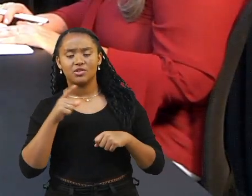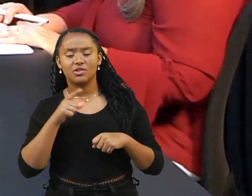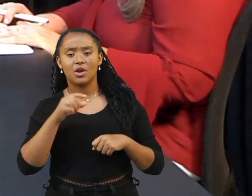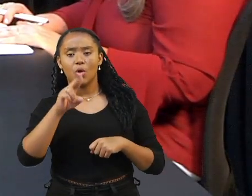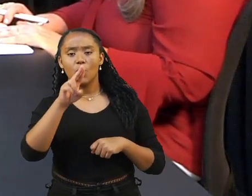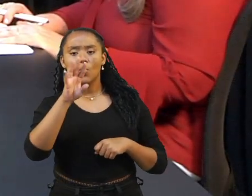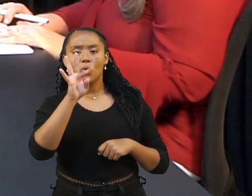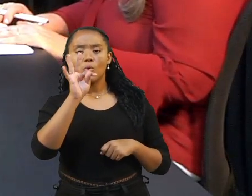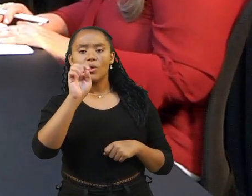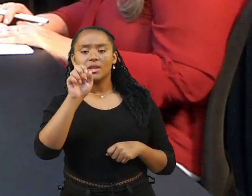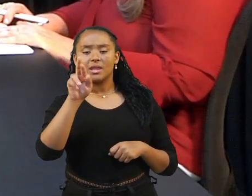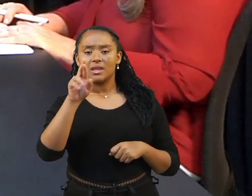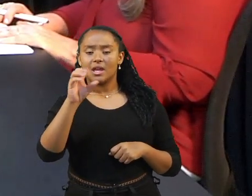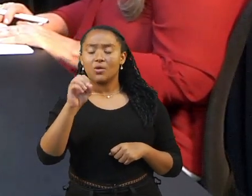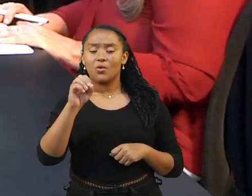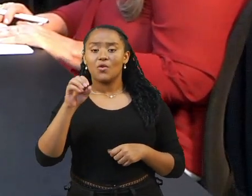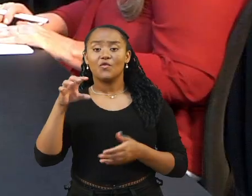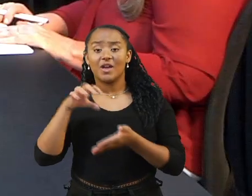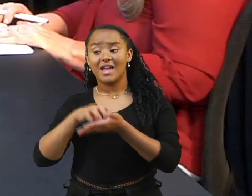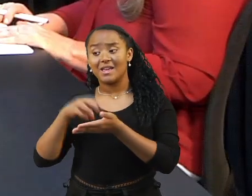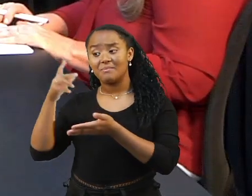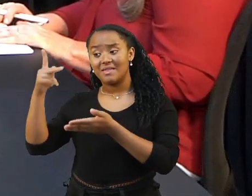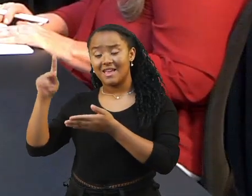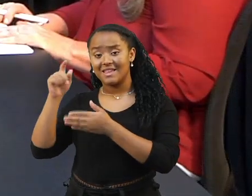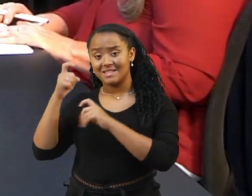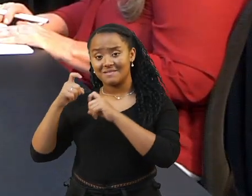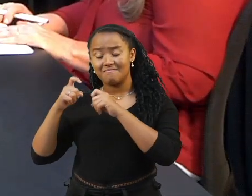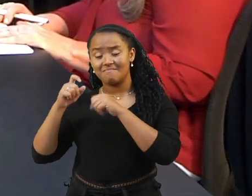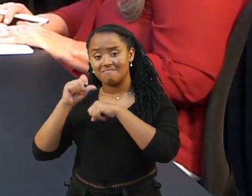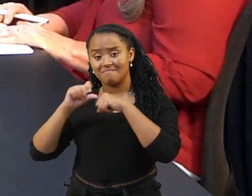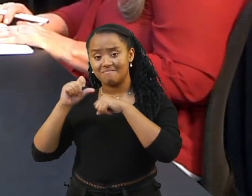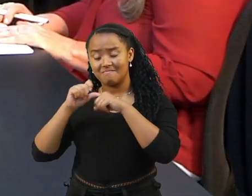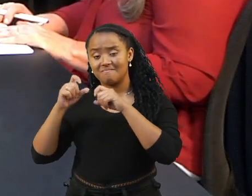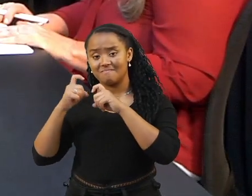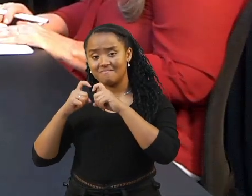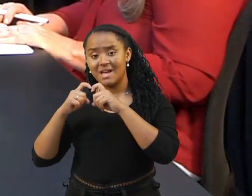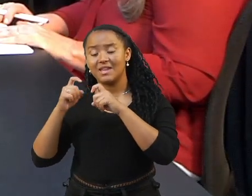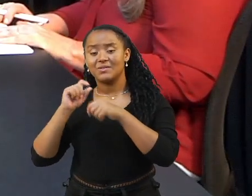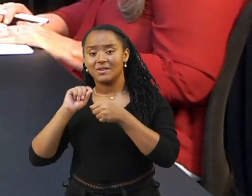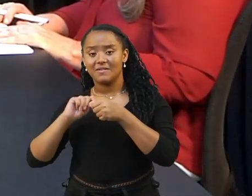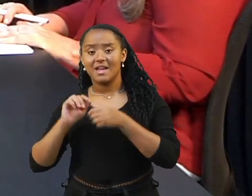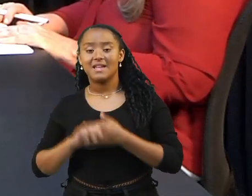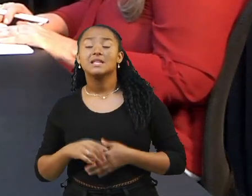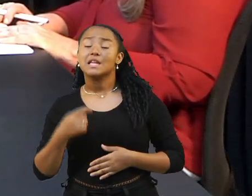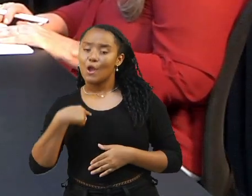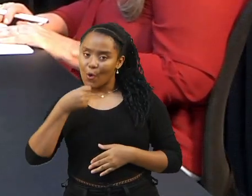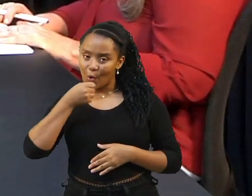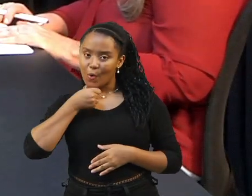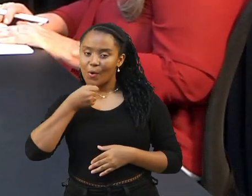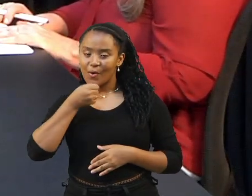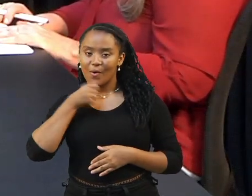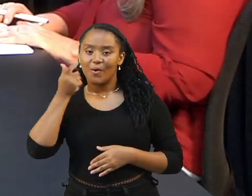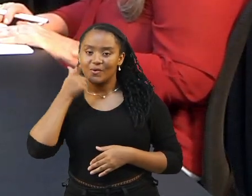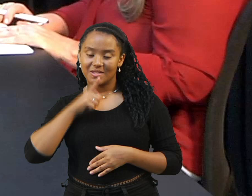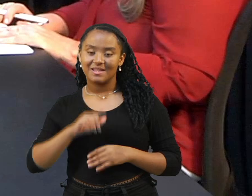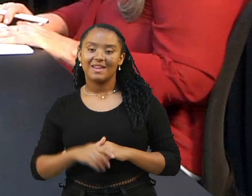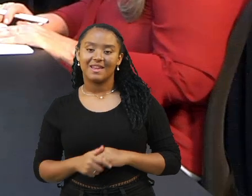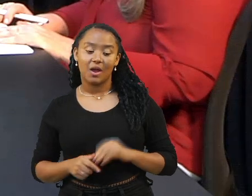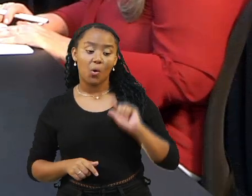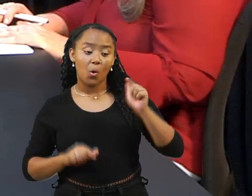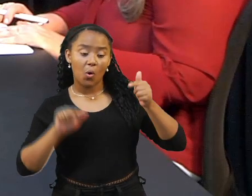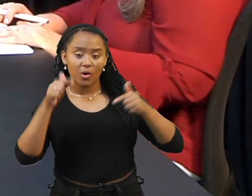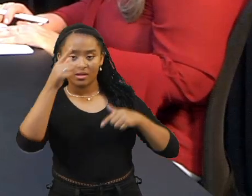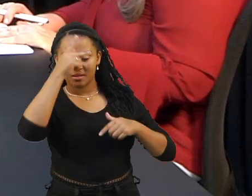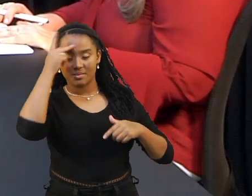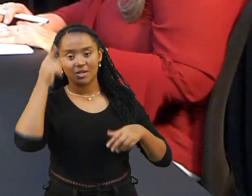equipe deles que realizou. E aí eu consegui entrevistá-lo, consegui entrevistar outras